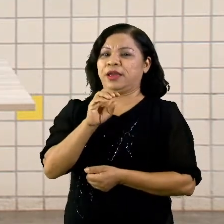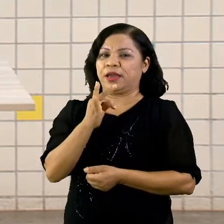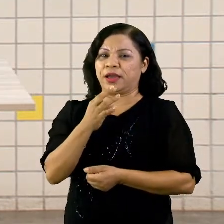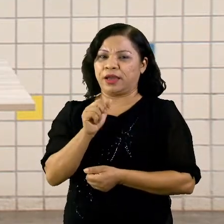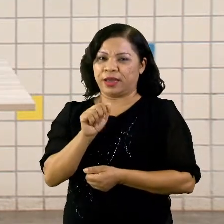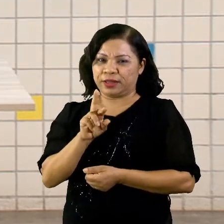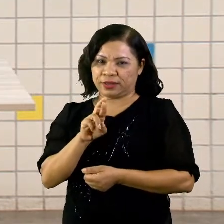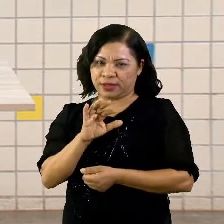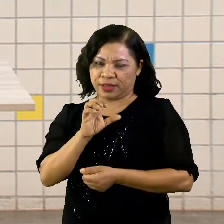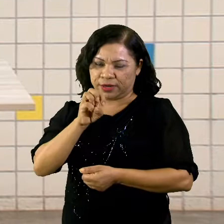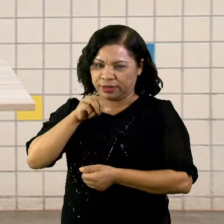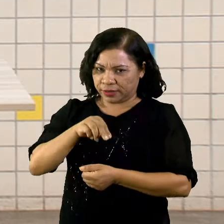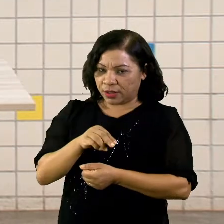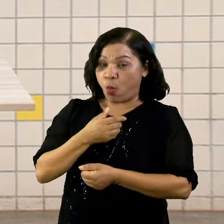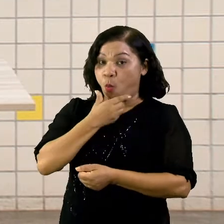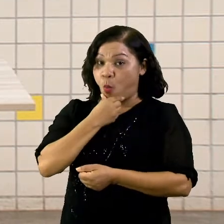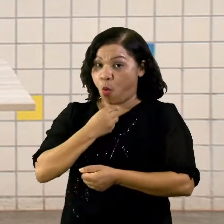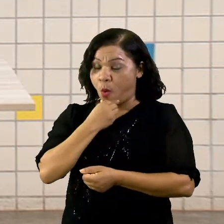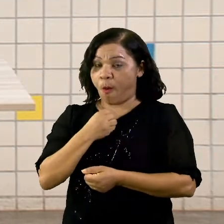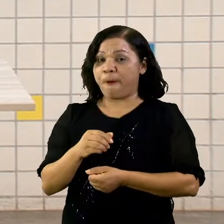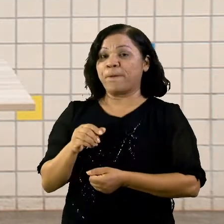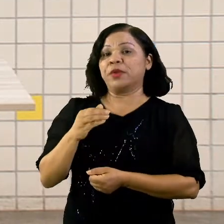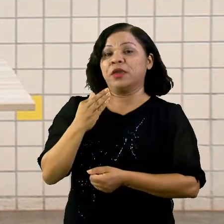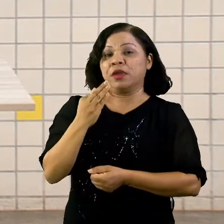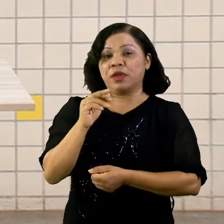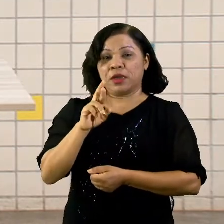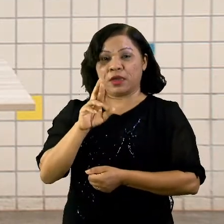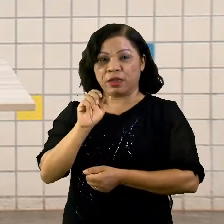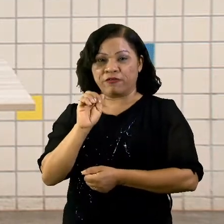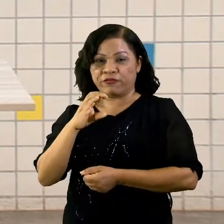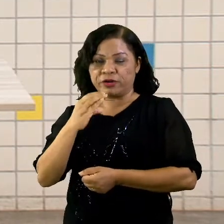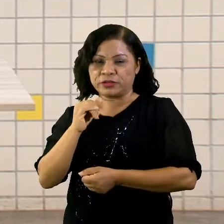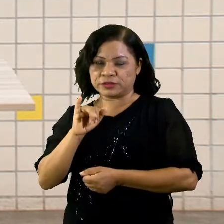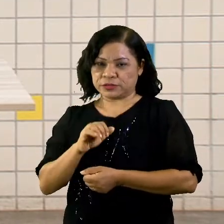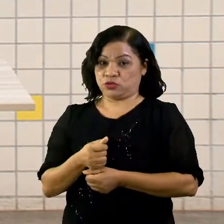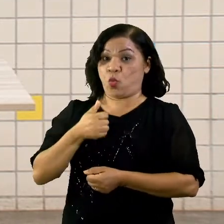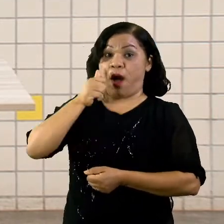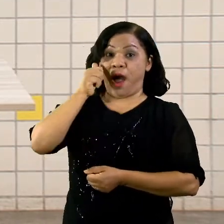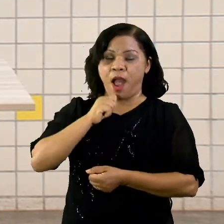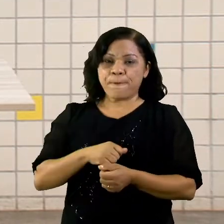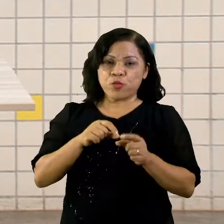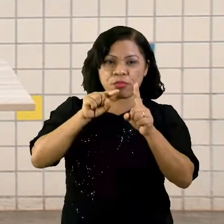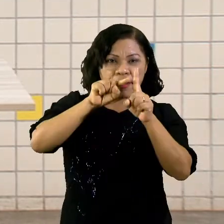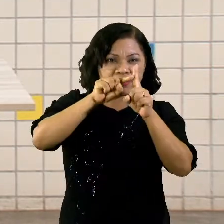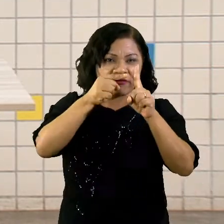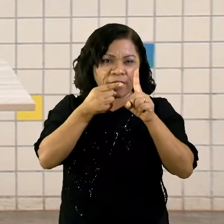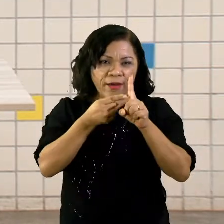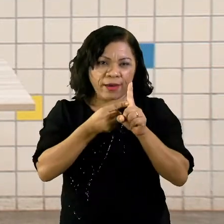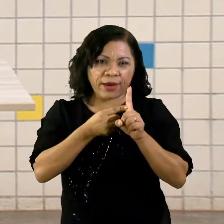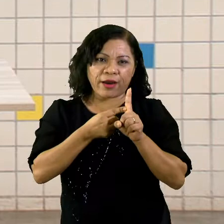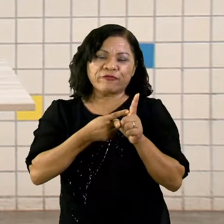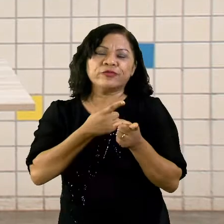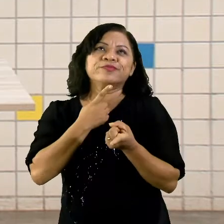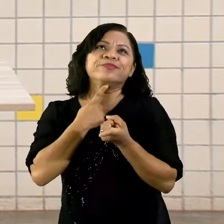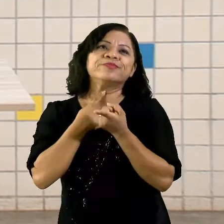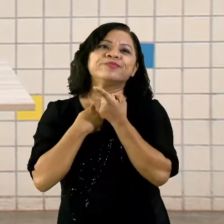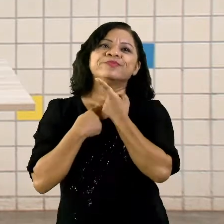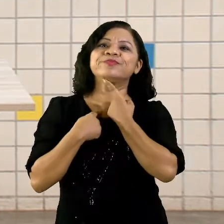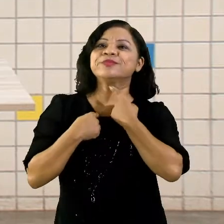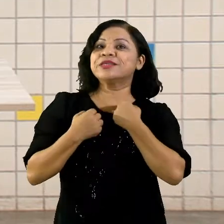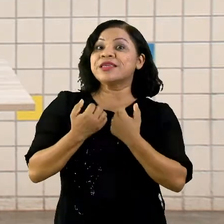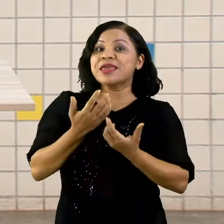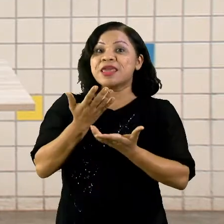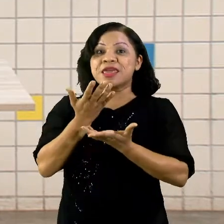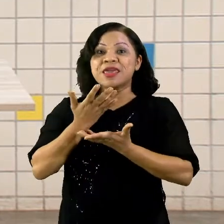Francisco. Catarina estava grávida e ela teve o grande desejo de comer a língua de